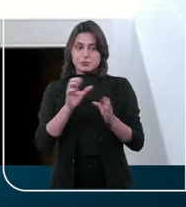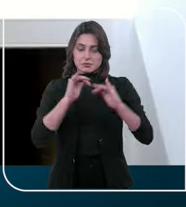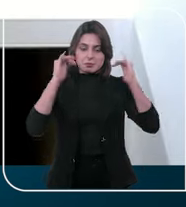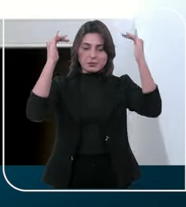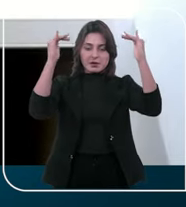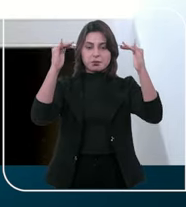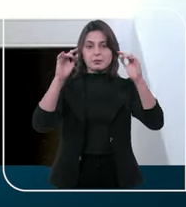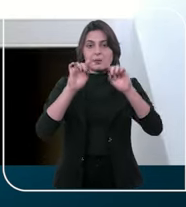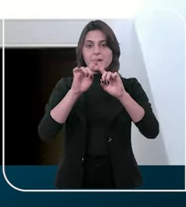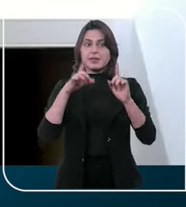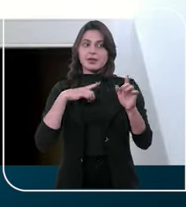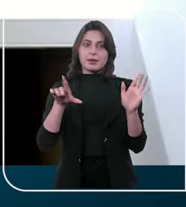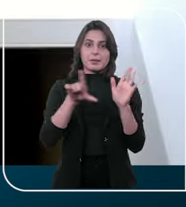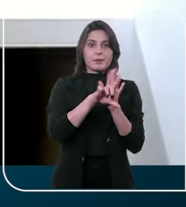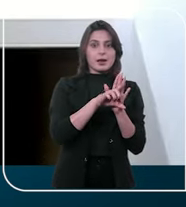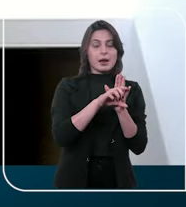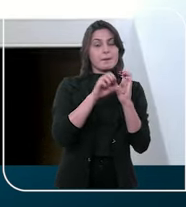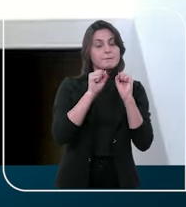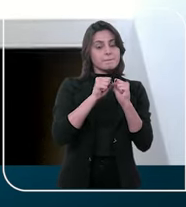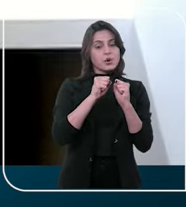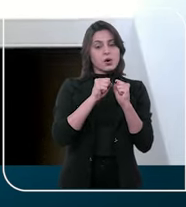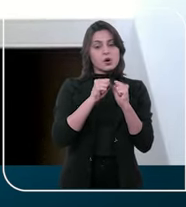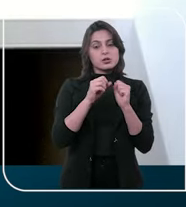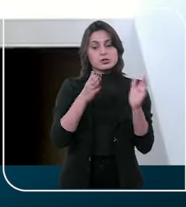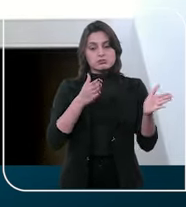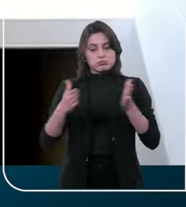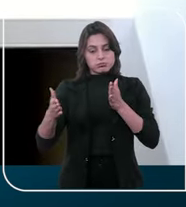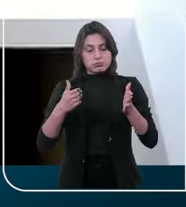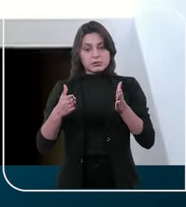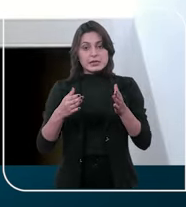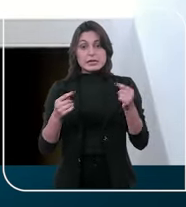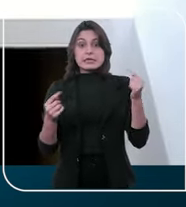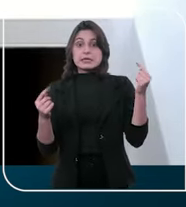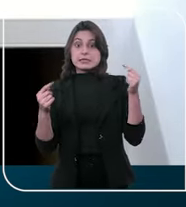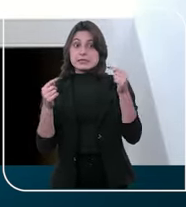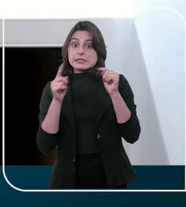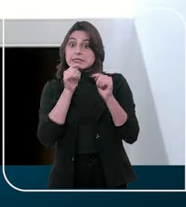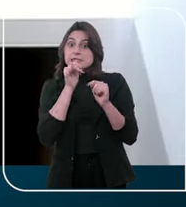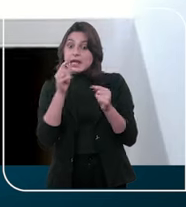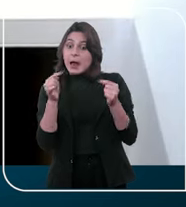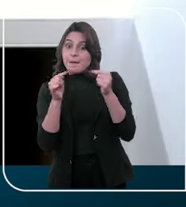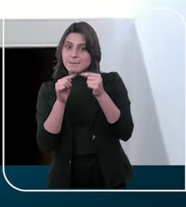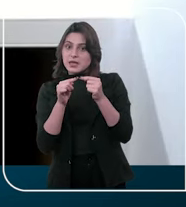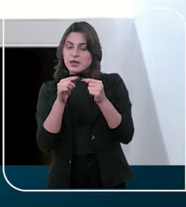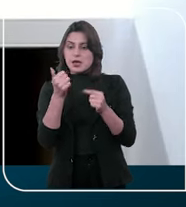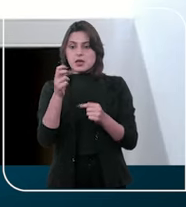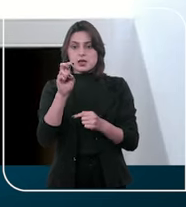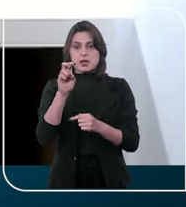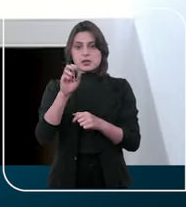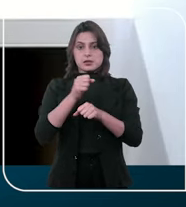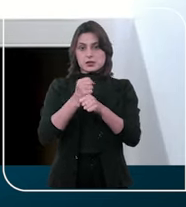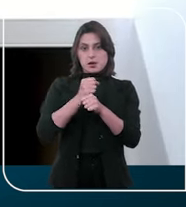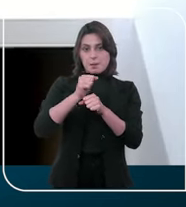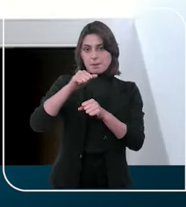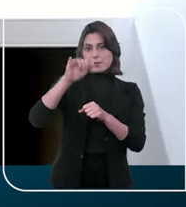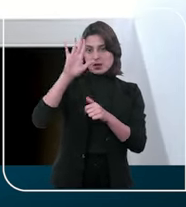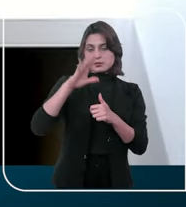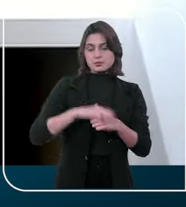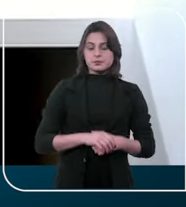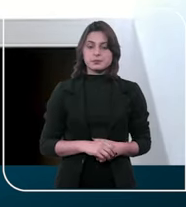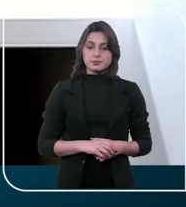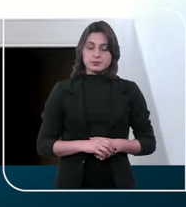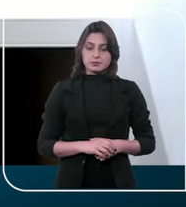pena desde que a pena seja igual ou superior a 15 anos após a condenação em plenário, né? E temos ali um